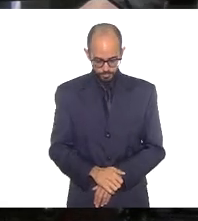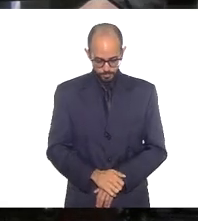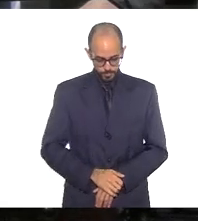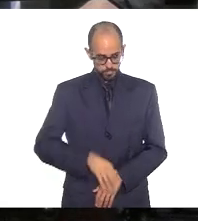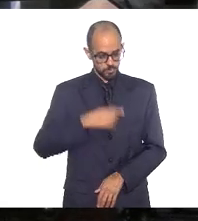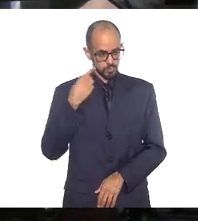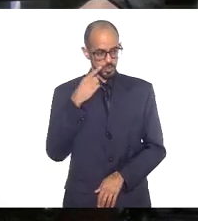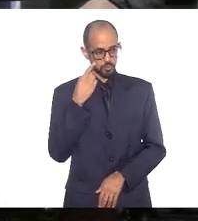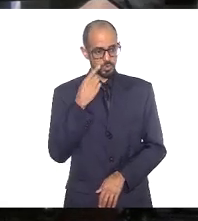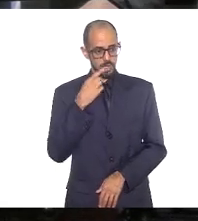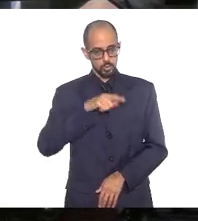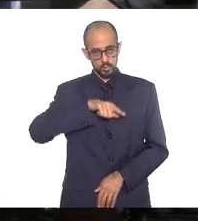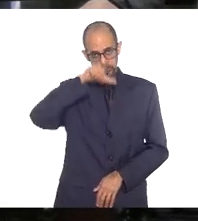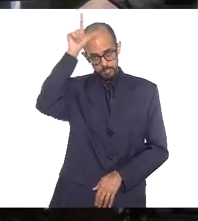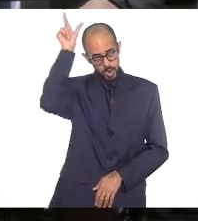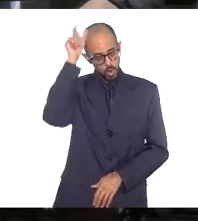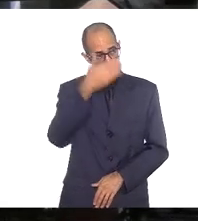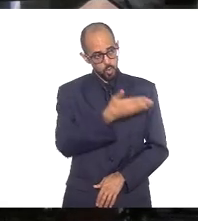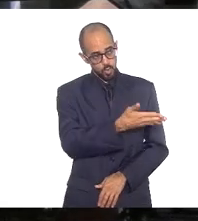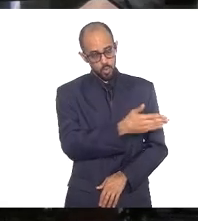deputado Luiz Paulo.